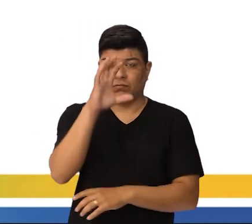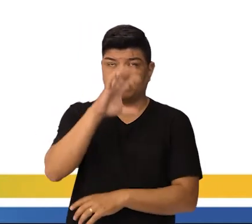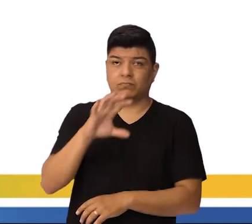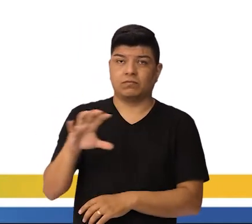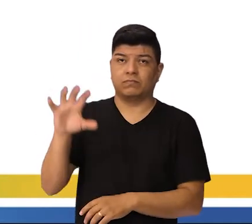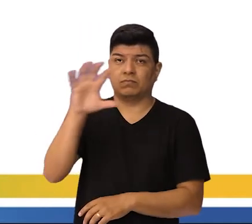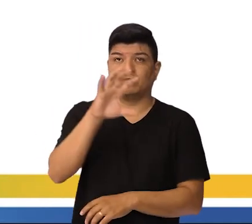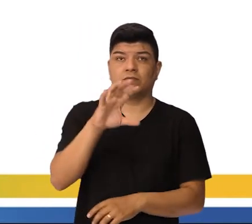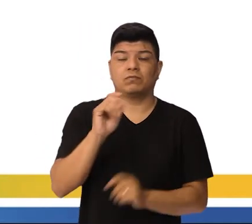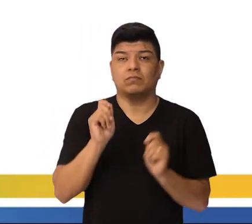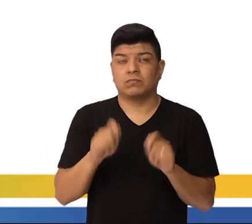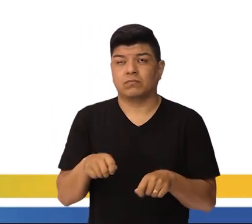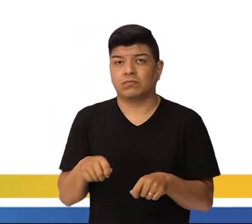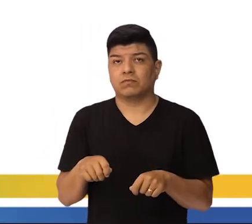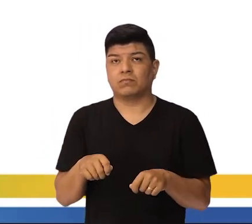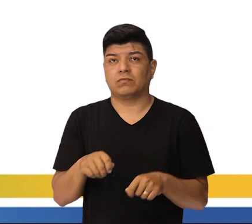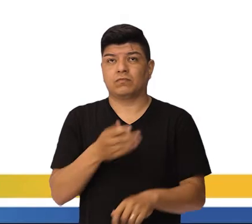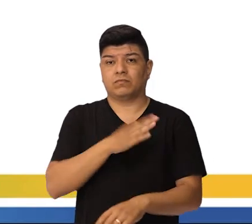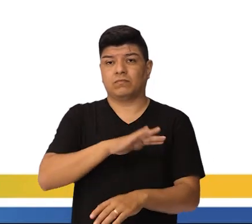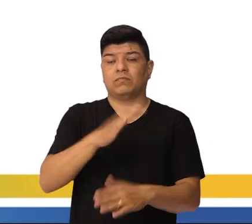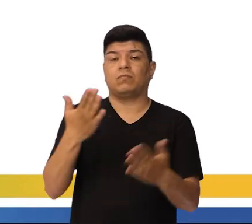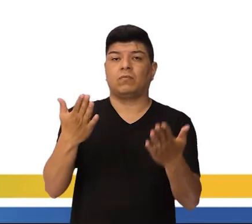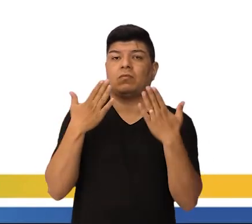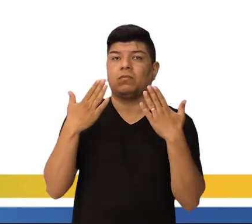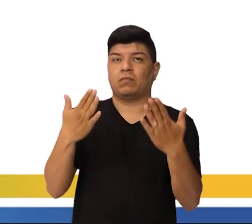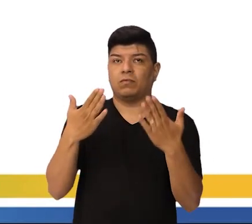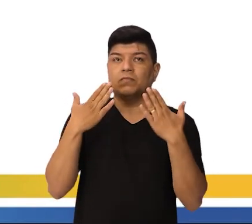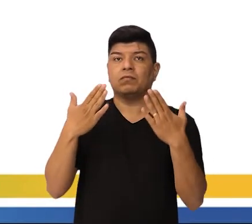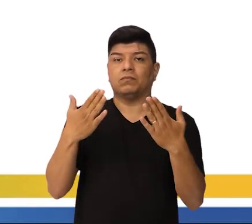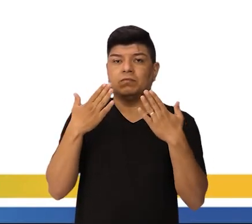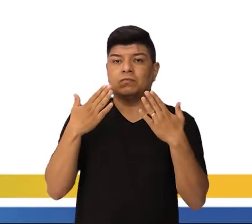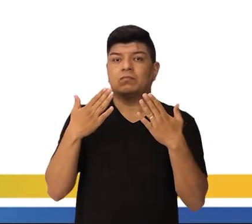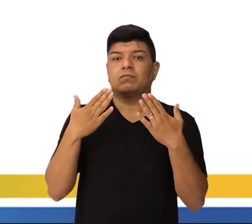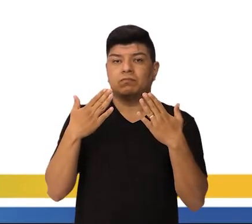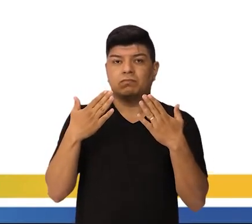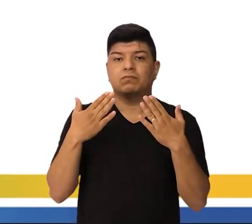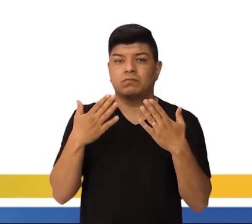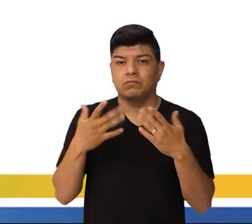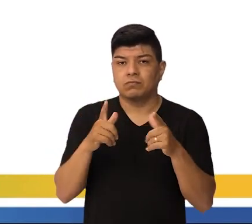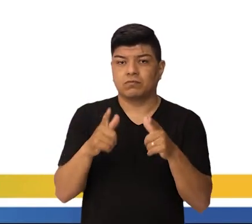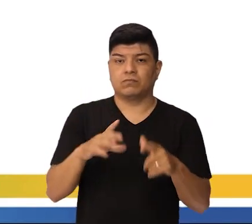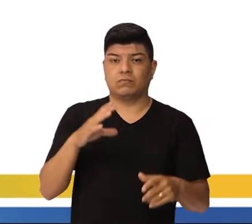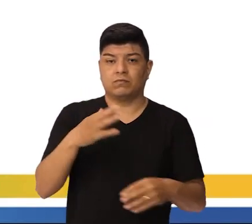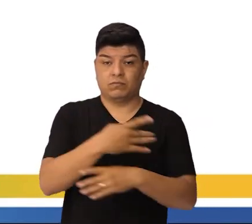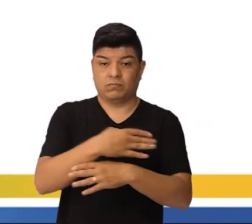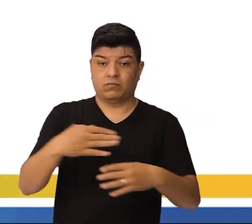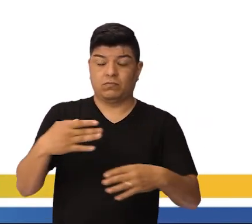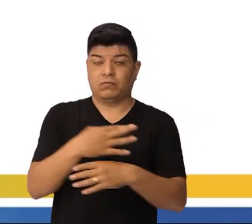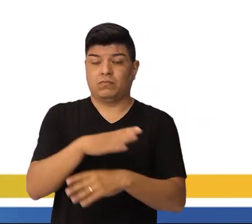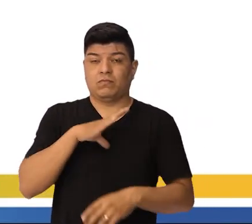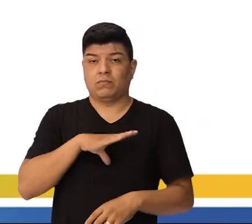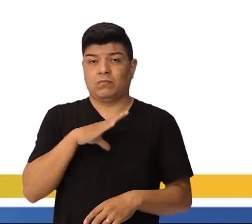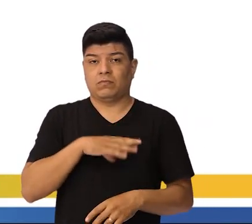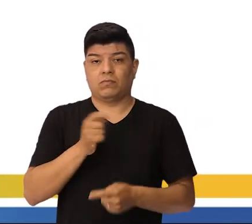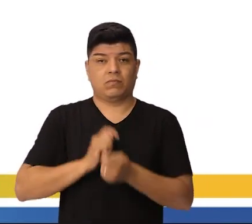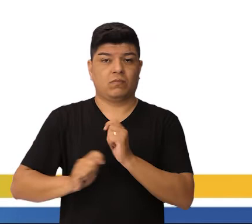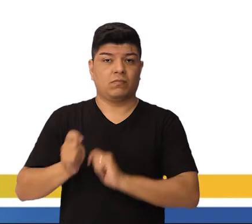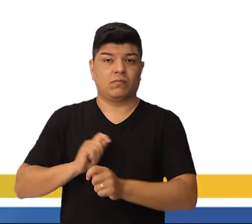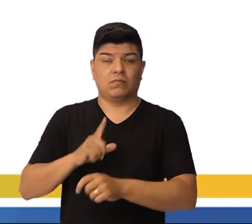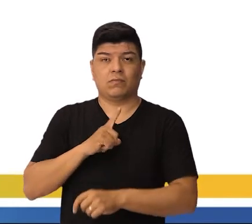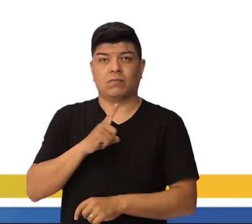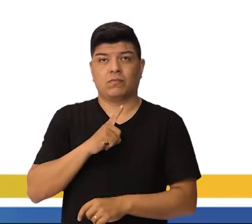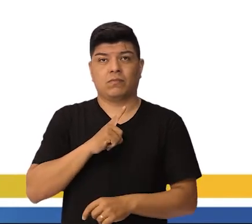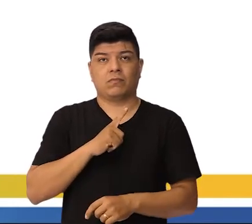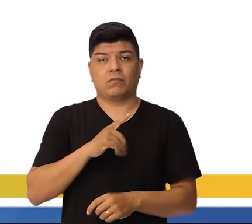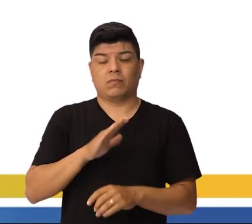aí o caso das ilhas de calor. Então, você vai perceber que nas áreas do centro da cidade, onde tem maiores atividades econômicas, você vai